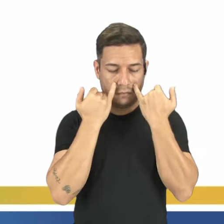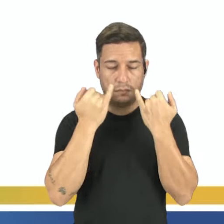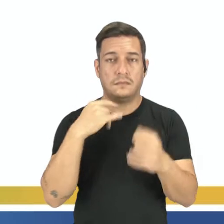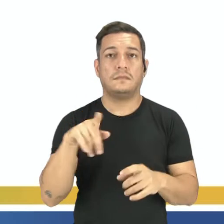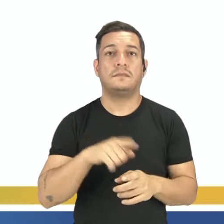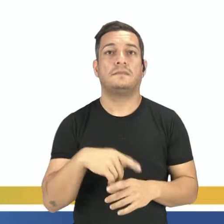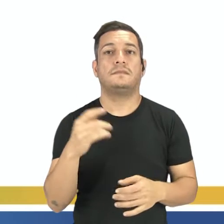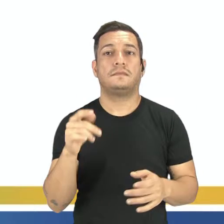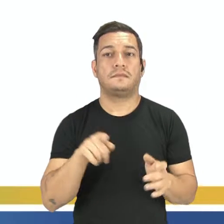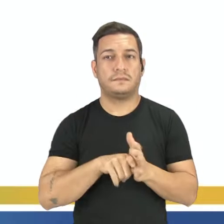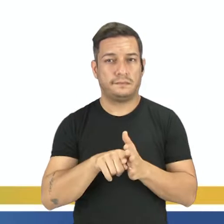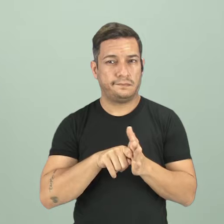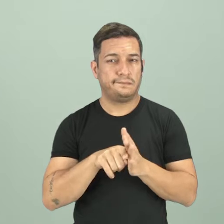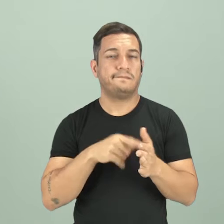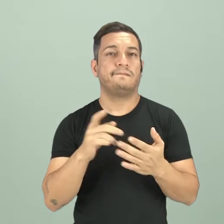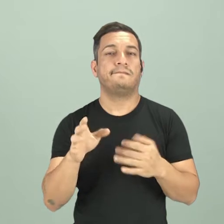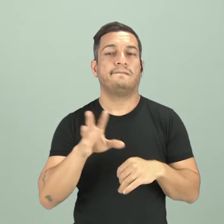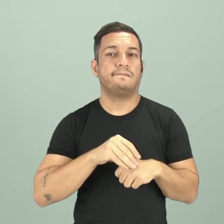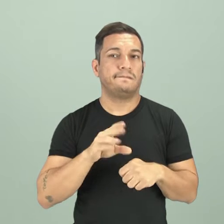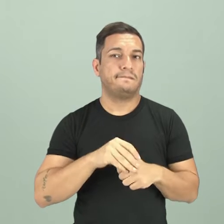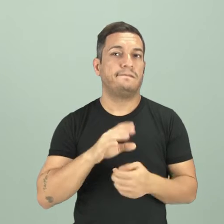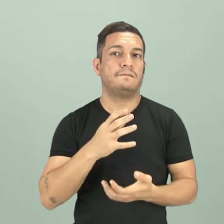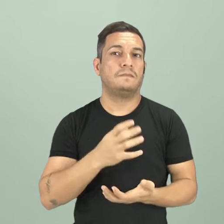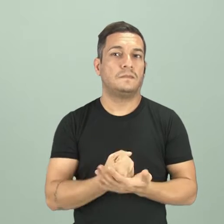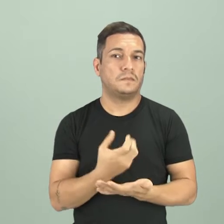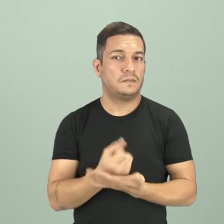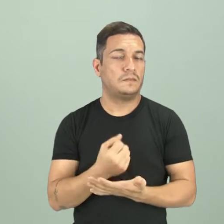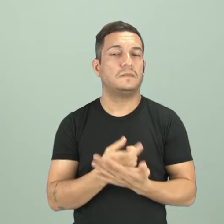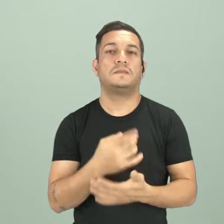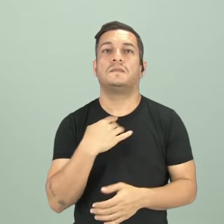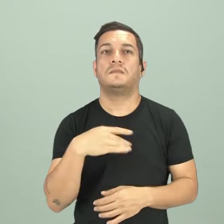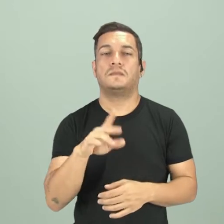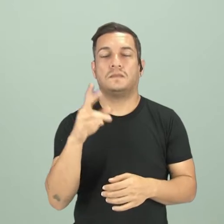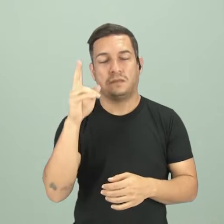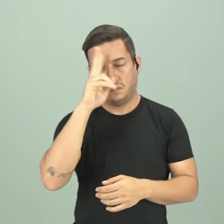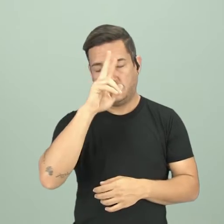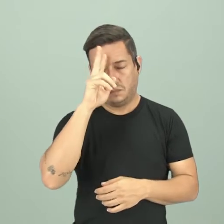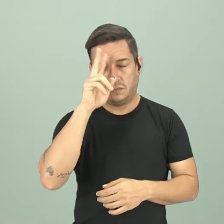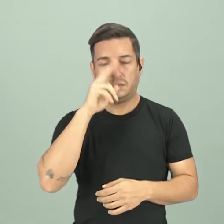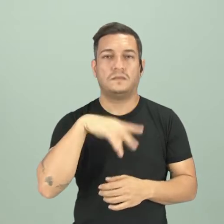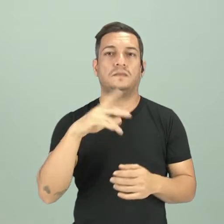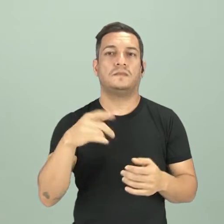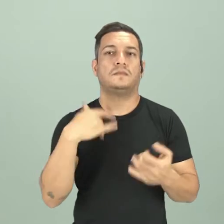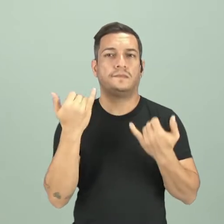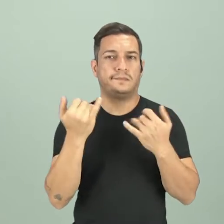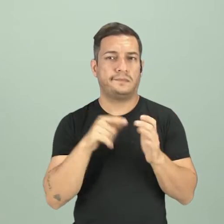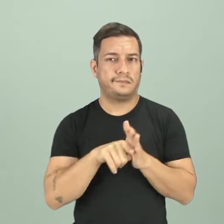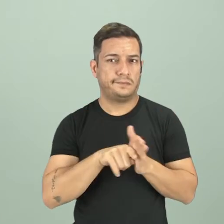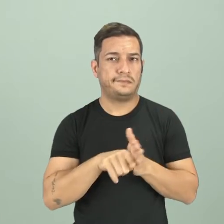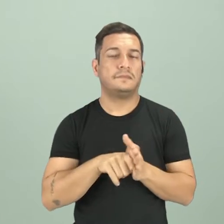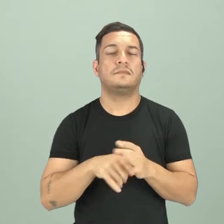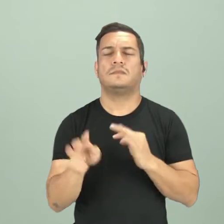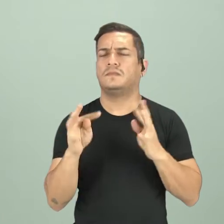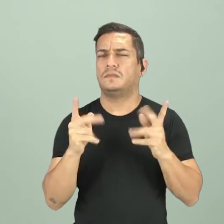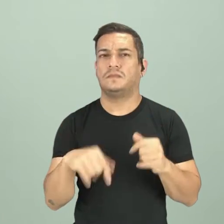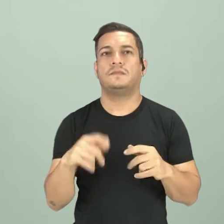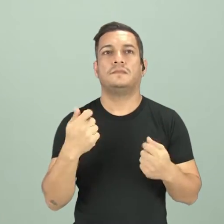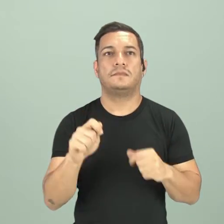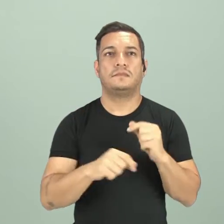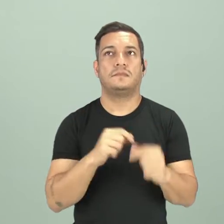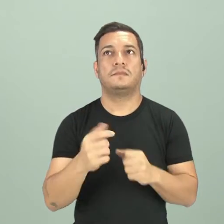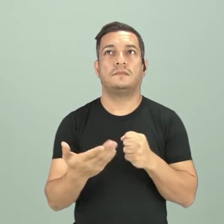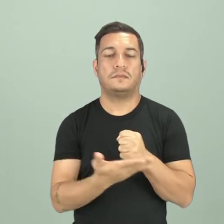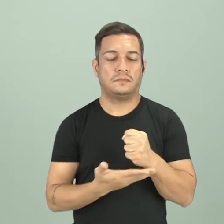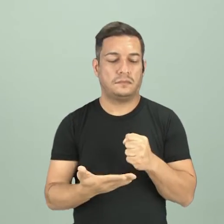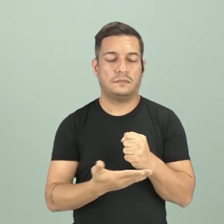coletar, dados, informações, levantamento de conhecimentos históricos, levantamento de dados estatísticos, tudo isso deve ser